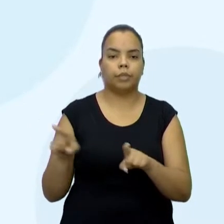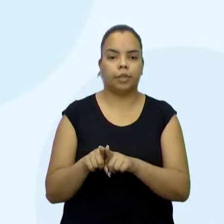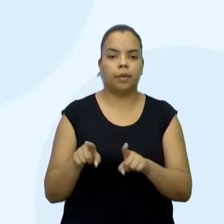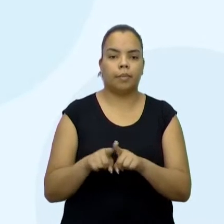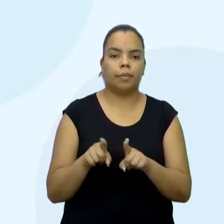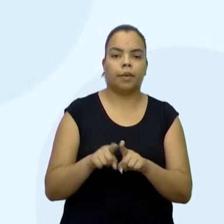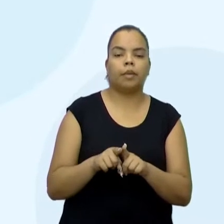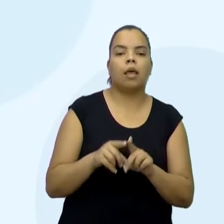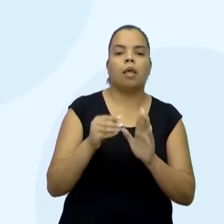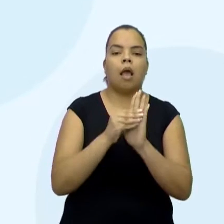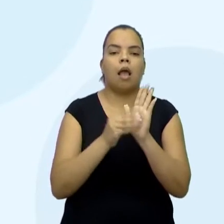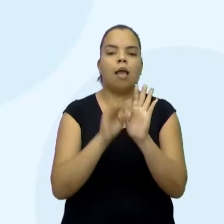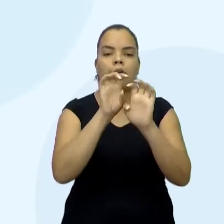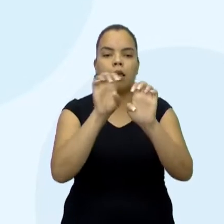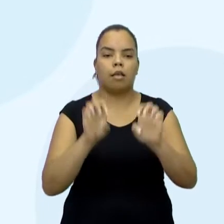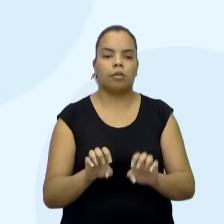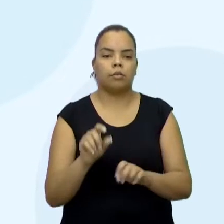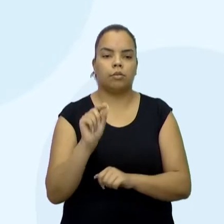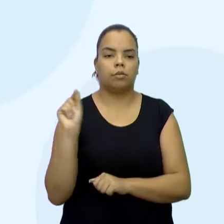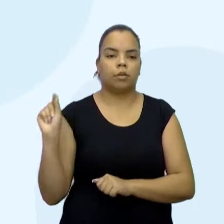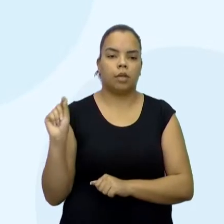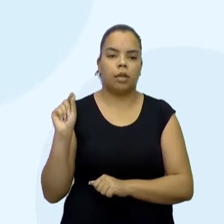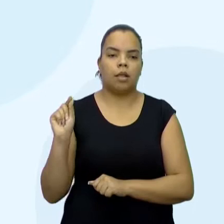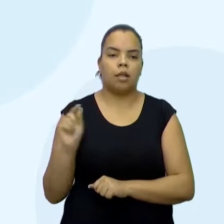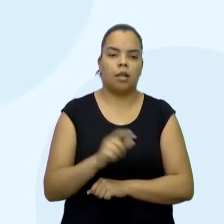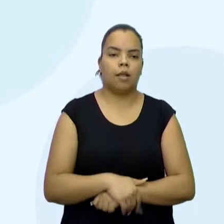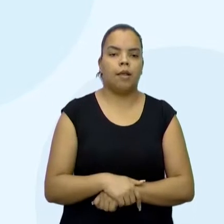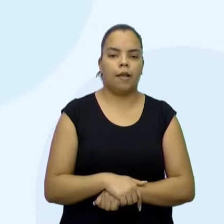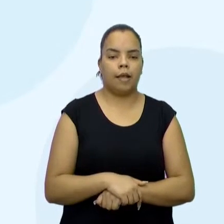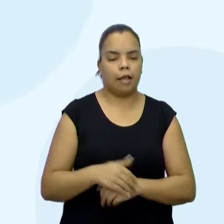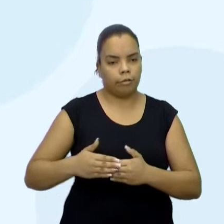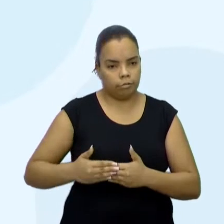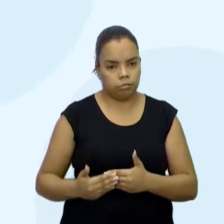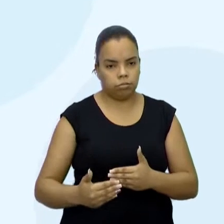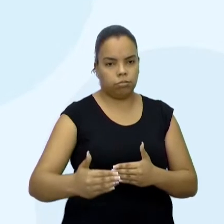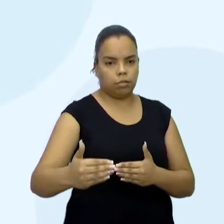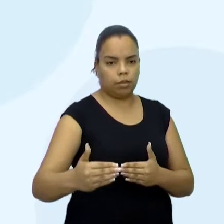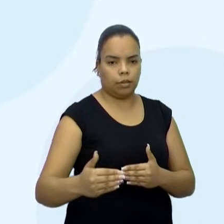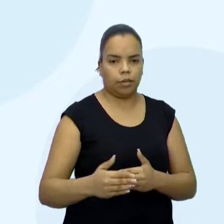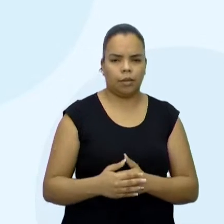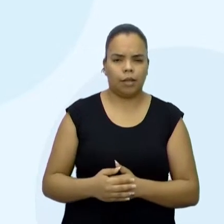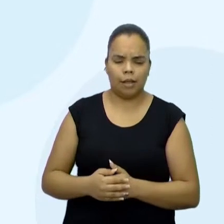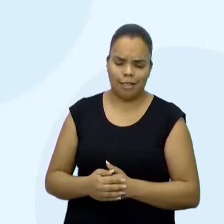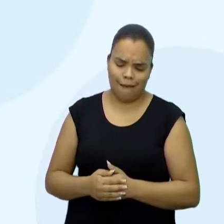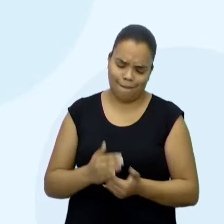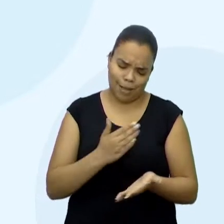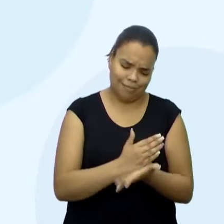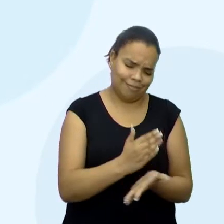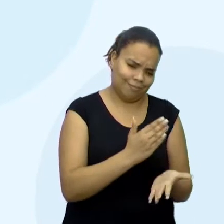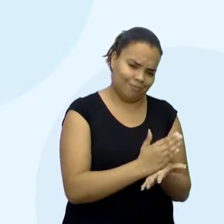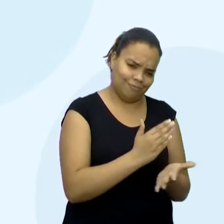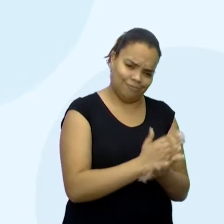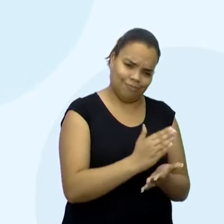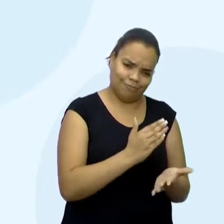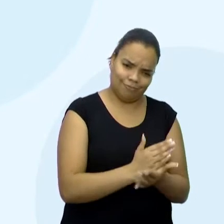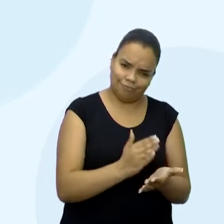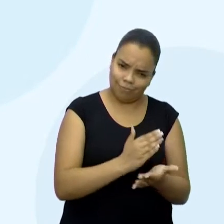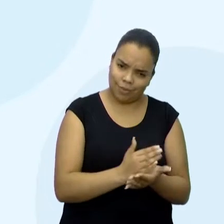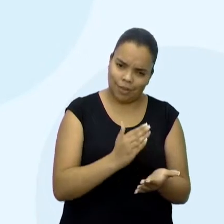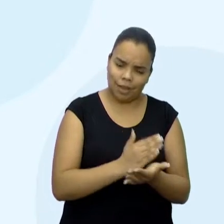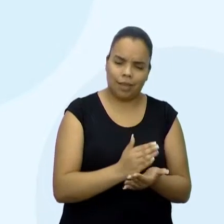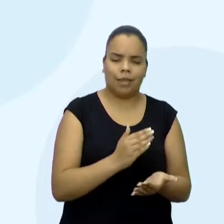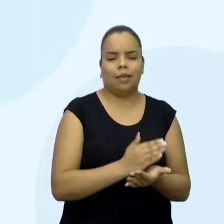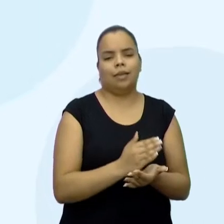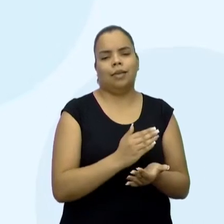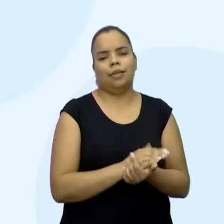nosso eixo estruturante que nos acompanham desde quando? Desde o início do semestre,